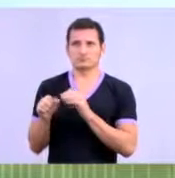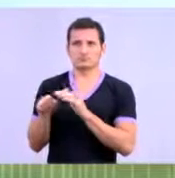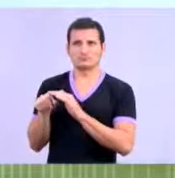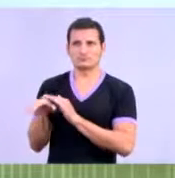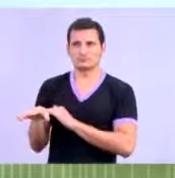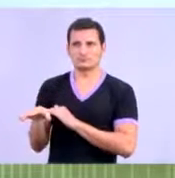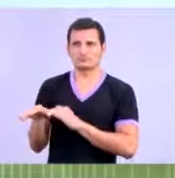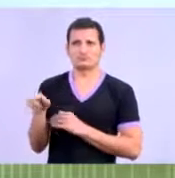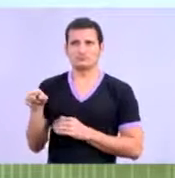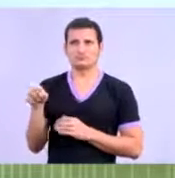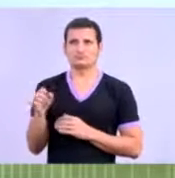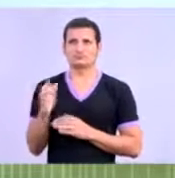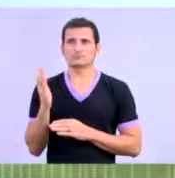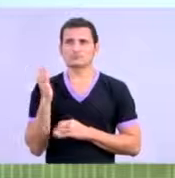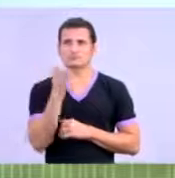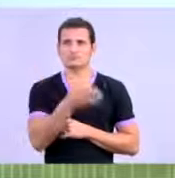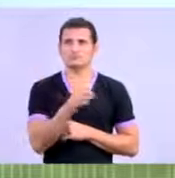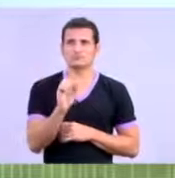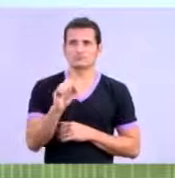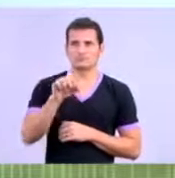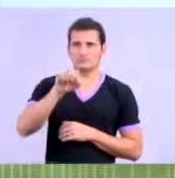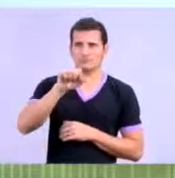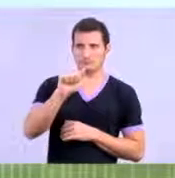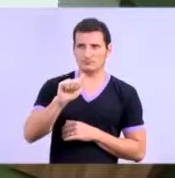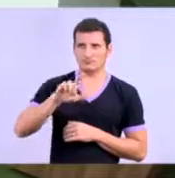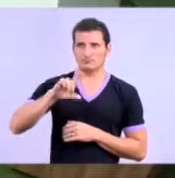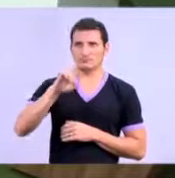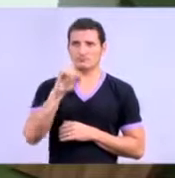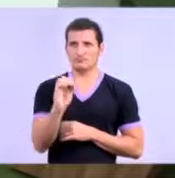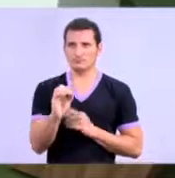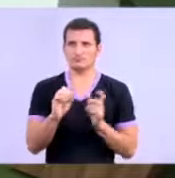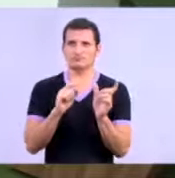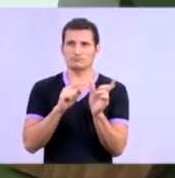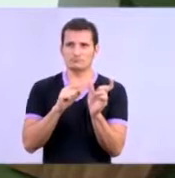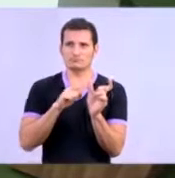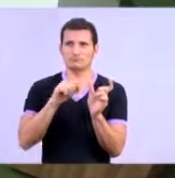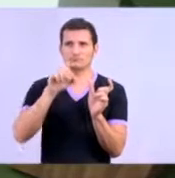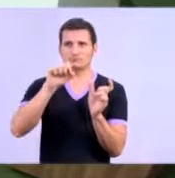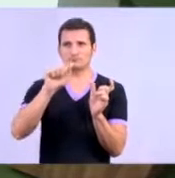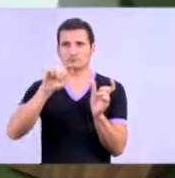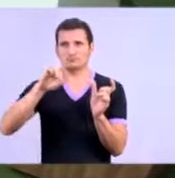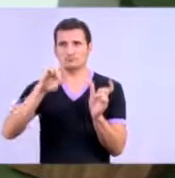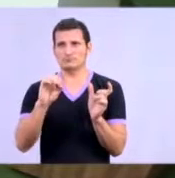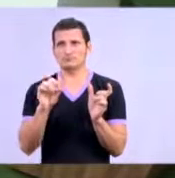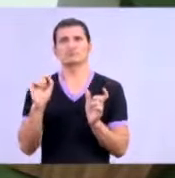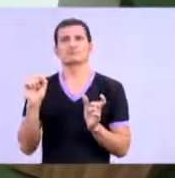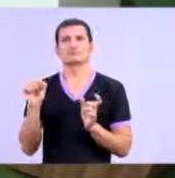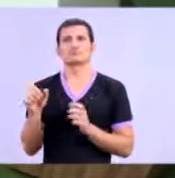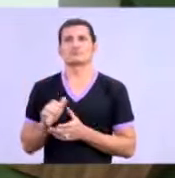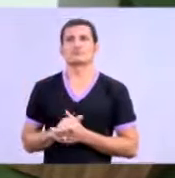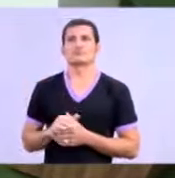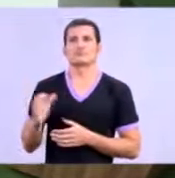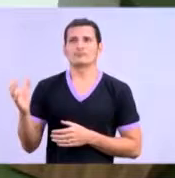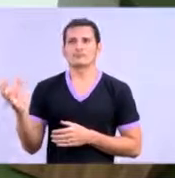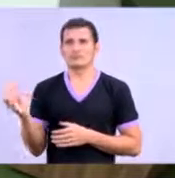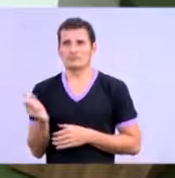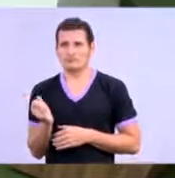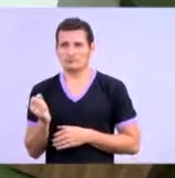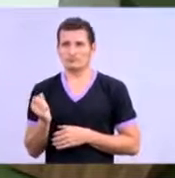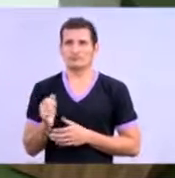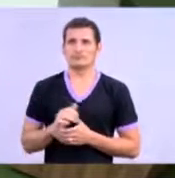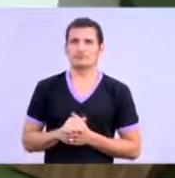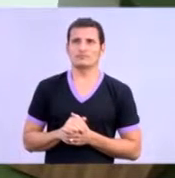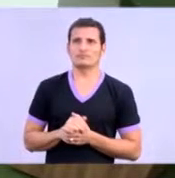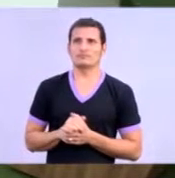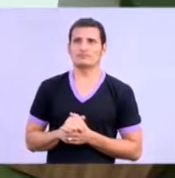ele manipula diretamente o atributo saldo, não é, professor? Isso. Então, o sacar, o que é que faz com o sacar? Eu tiro o saldo. O que é que eu